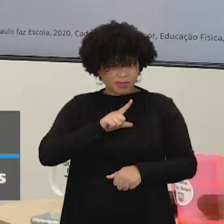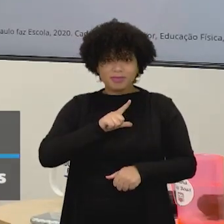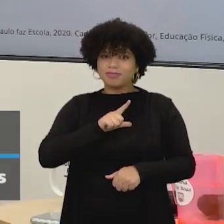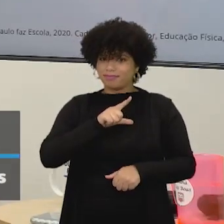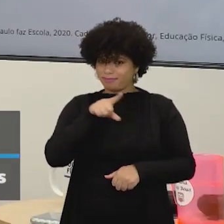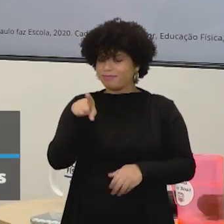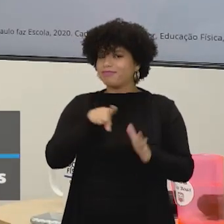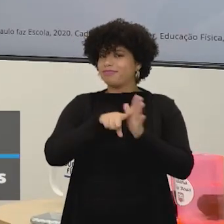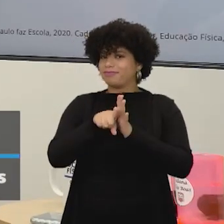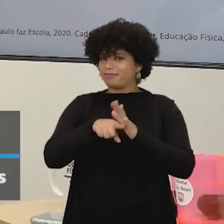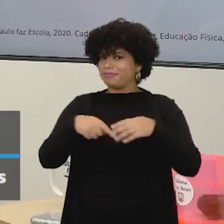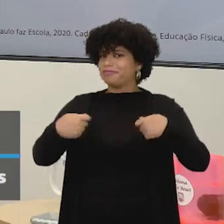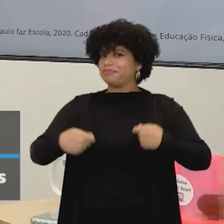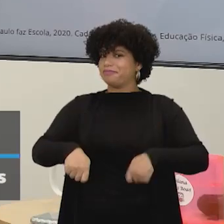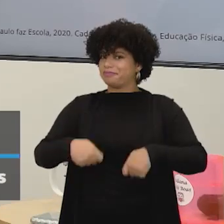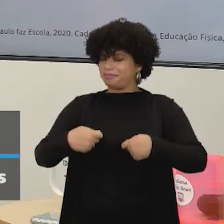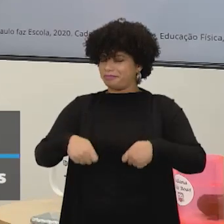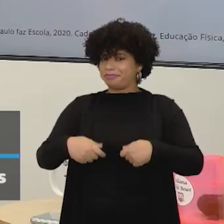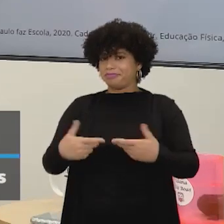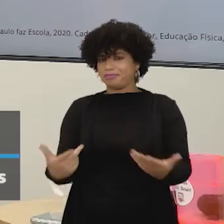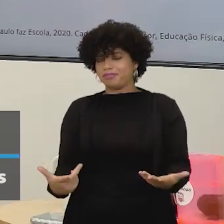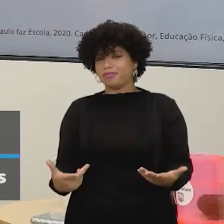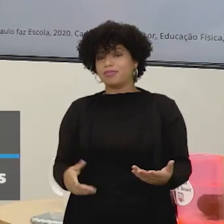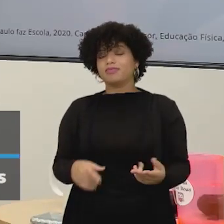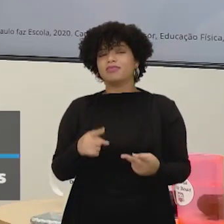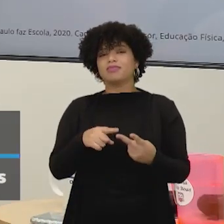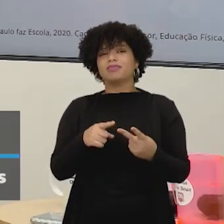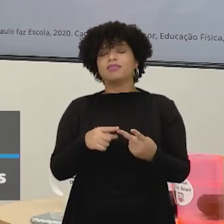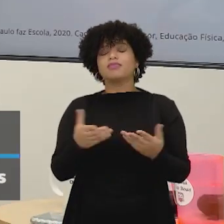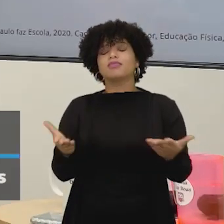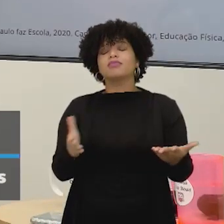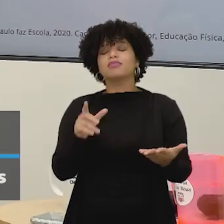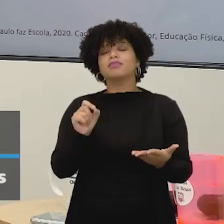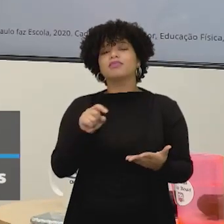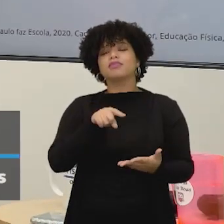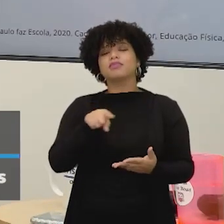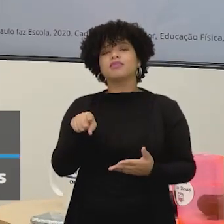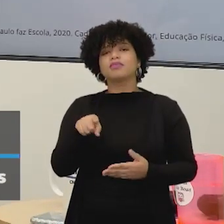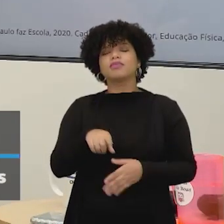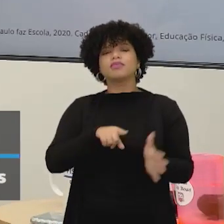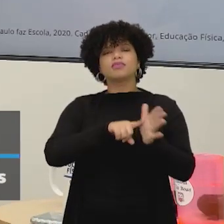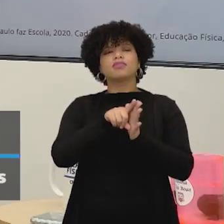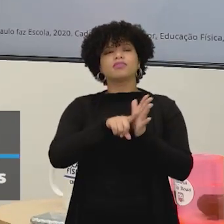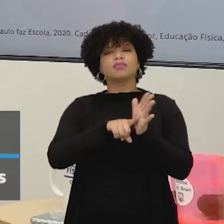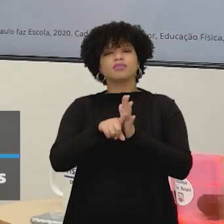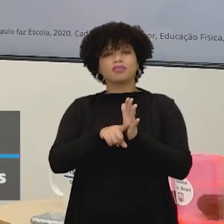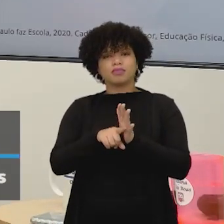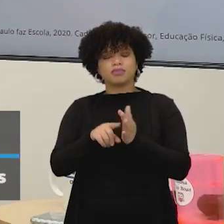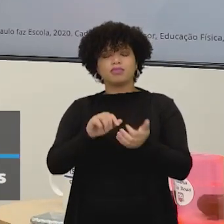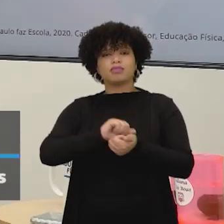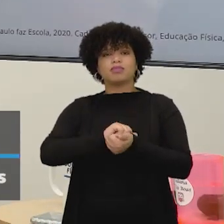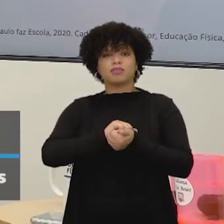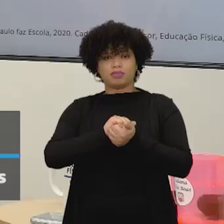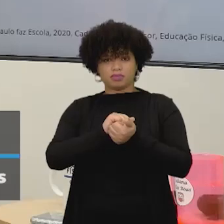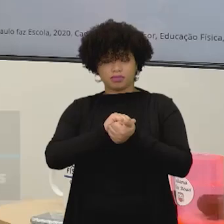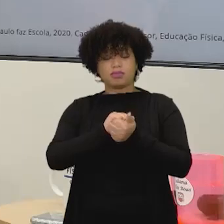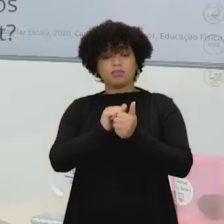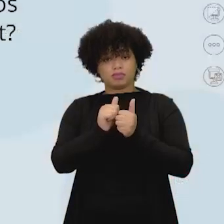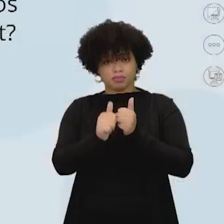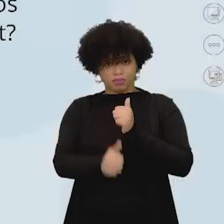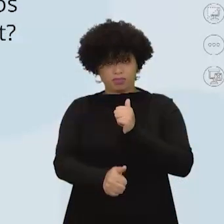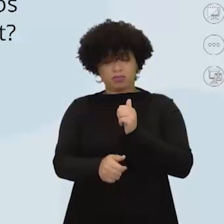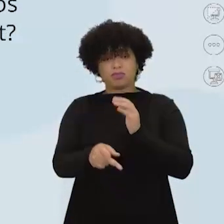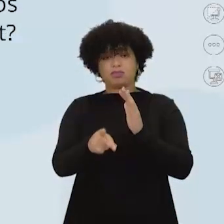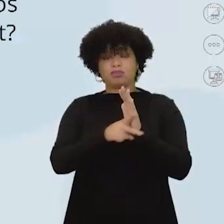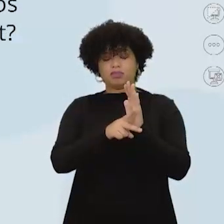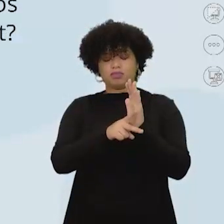e para a prática dos esportes paralímpicos, deve ser pensado também aí. Tá bom? Então vamos lá, você pode fazer pesquisa com